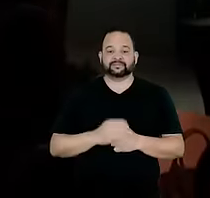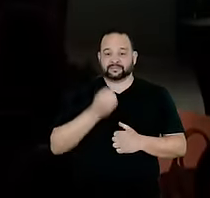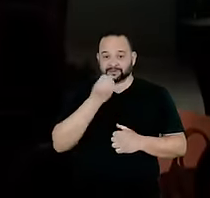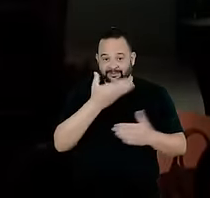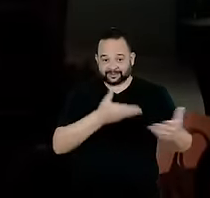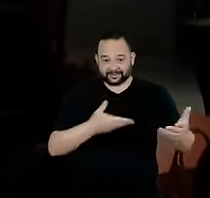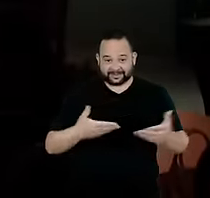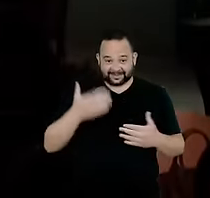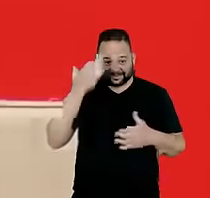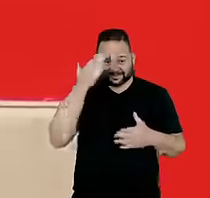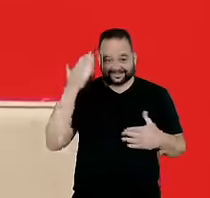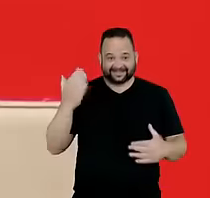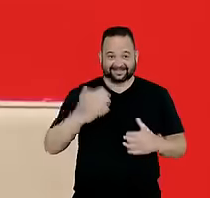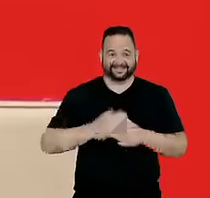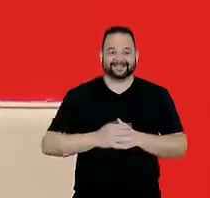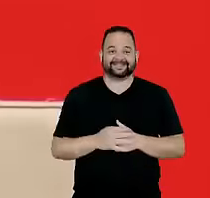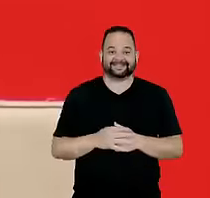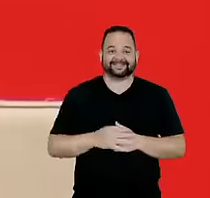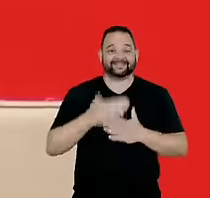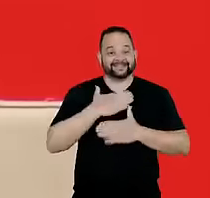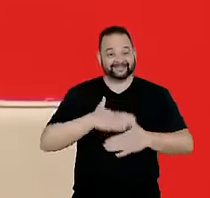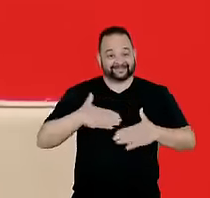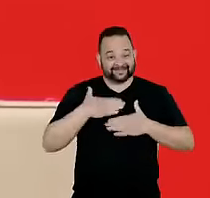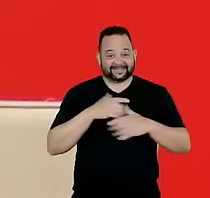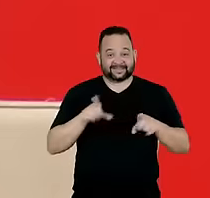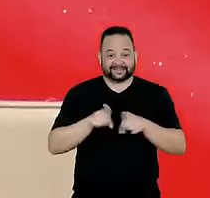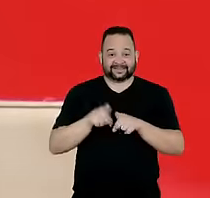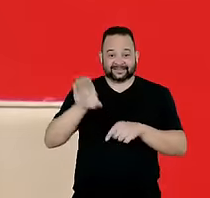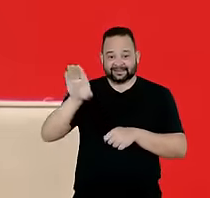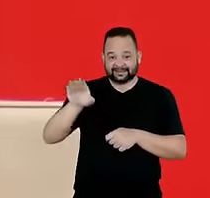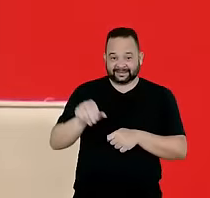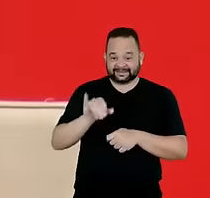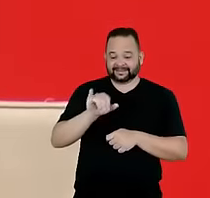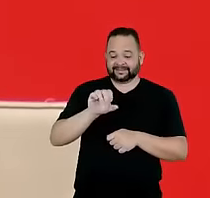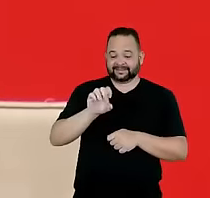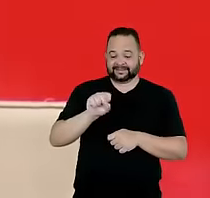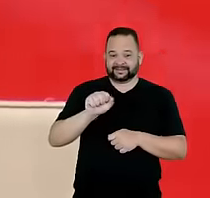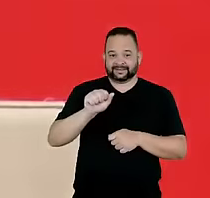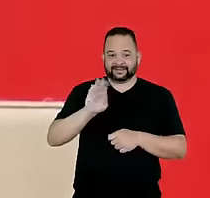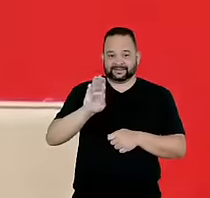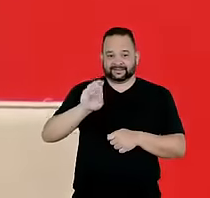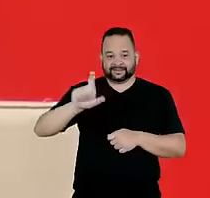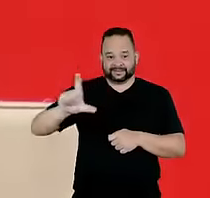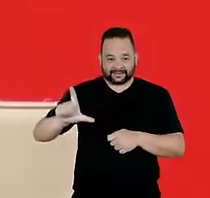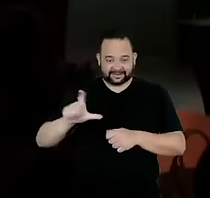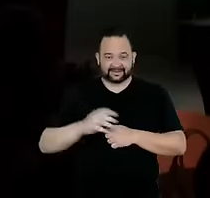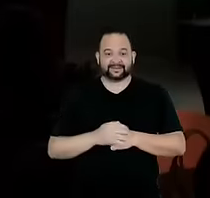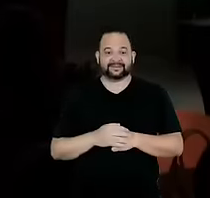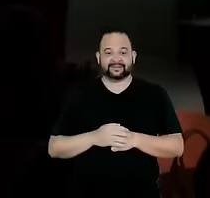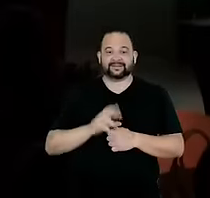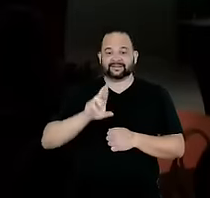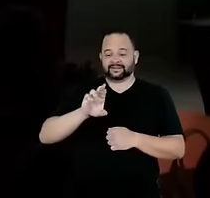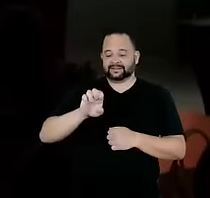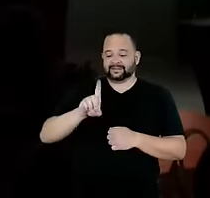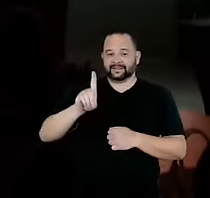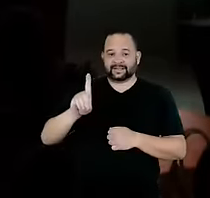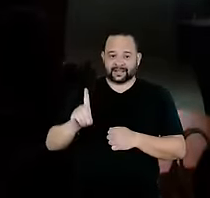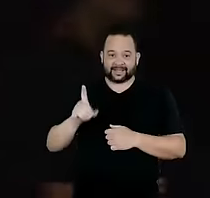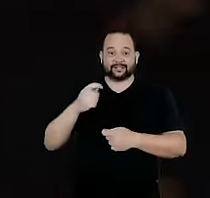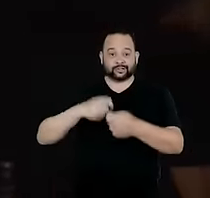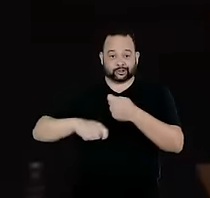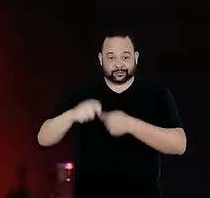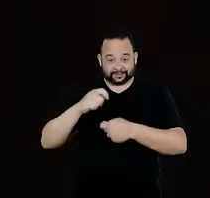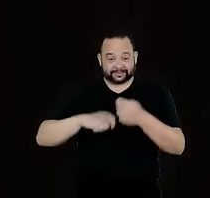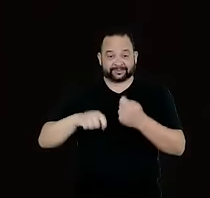Obrigada prazer também de chamar Isabel Matos que é rede comercial atacado da Bradesco asset Management